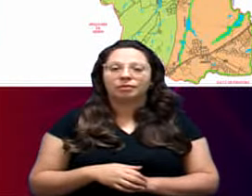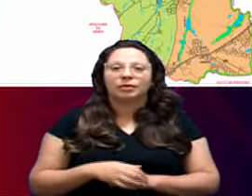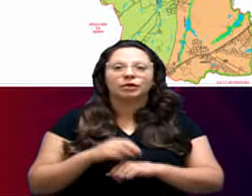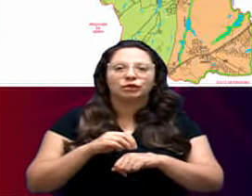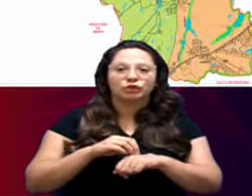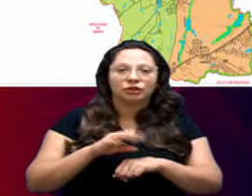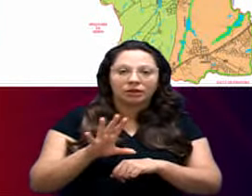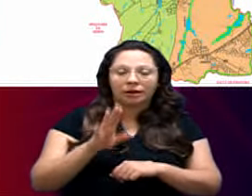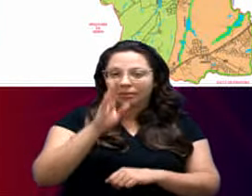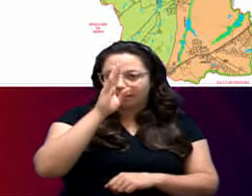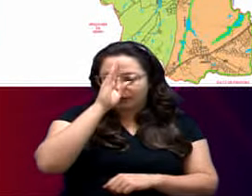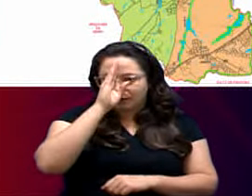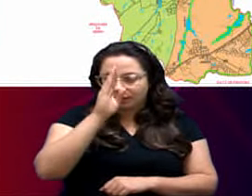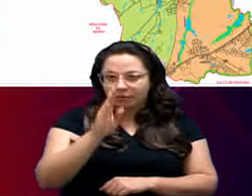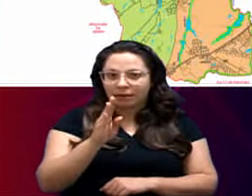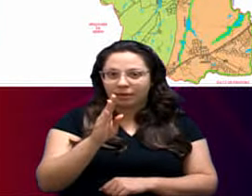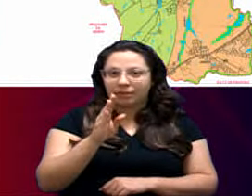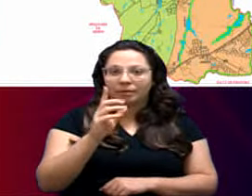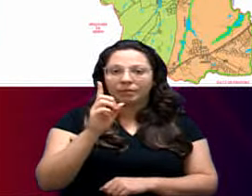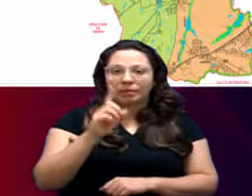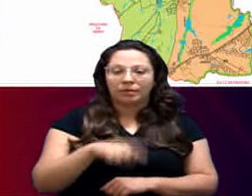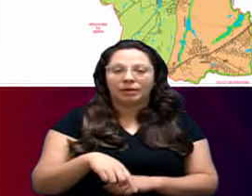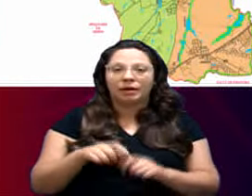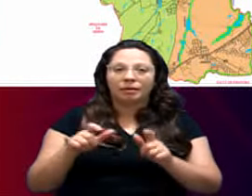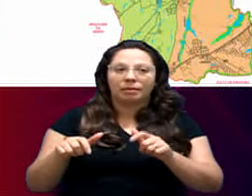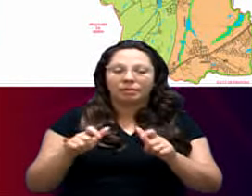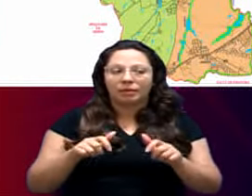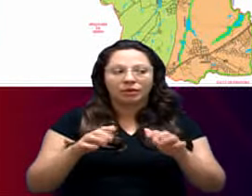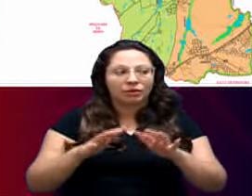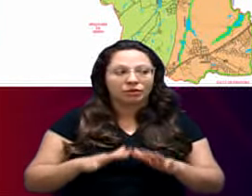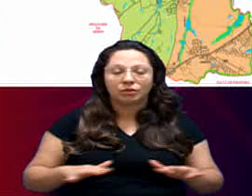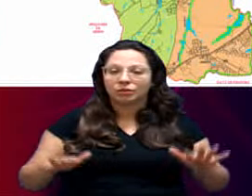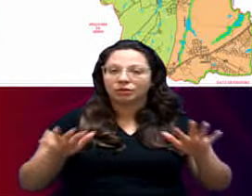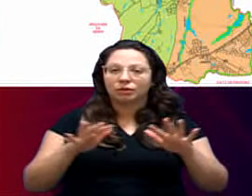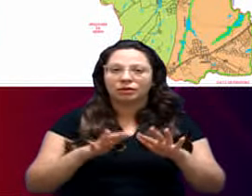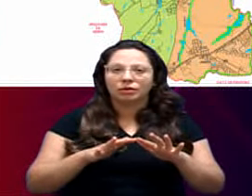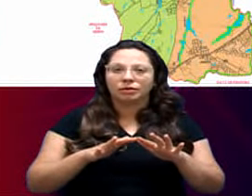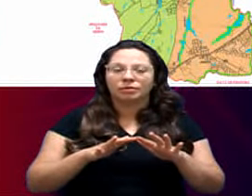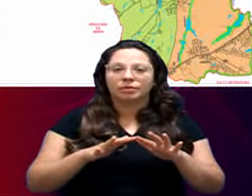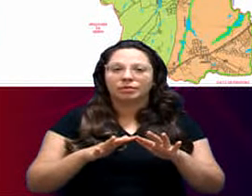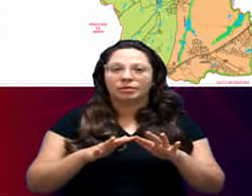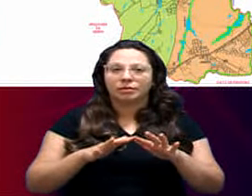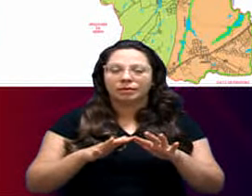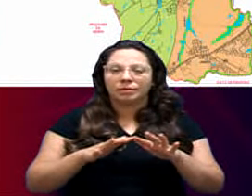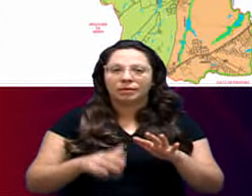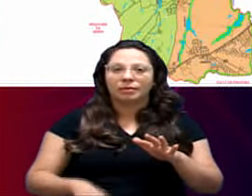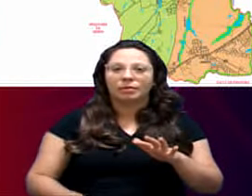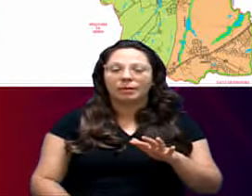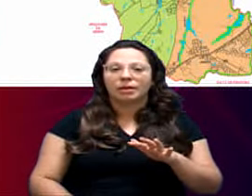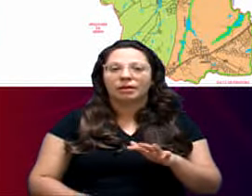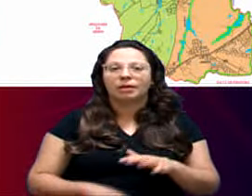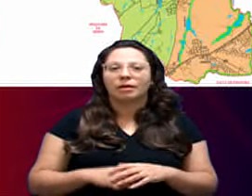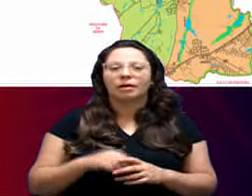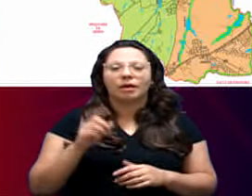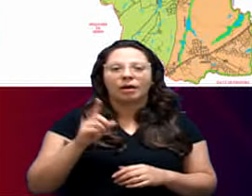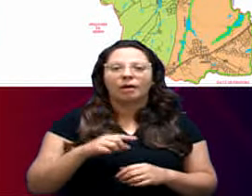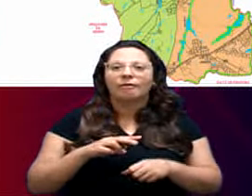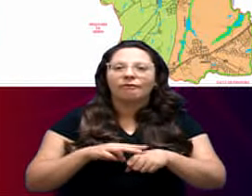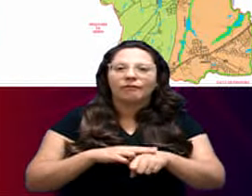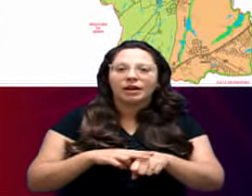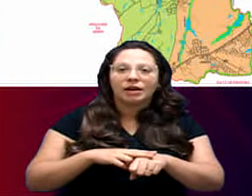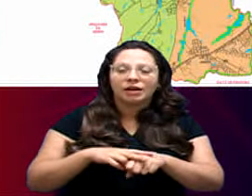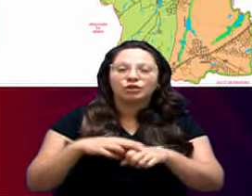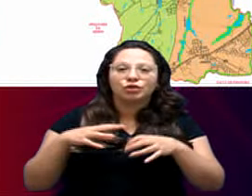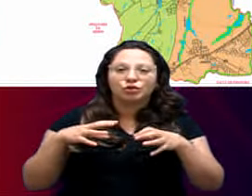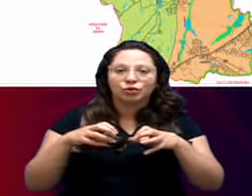eh principal a macrozona de conservação ambiental eh axura em verde mais escura que na verdade